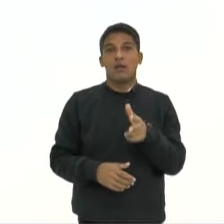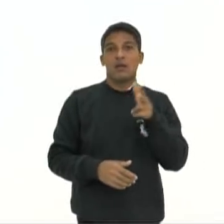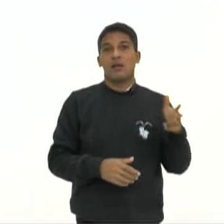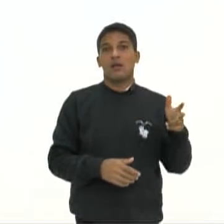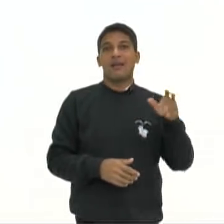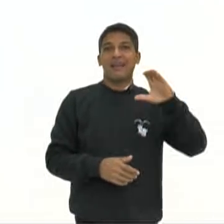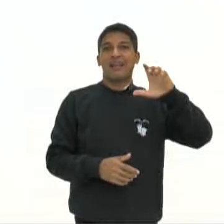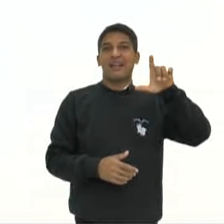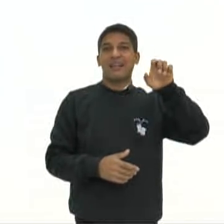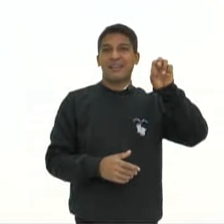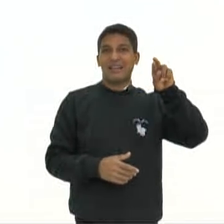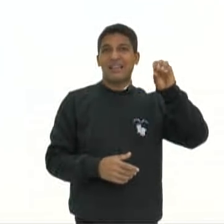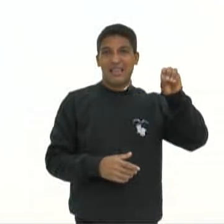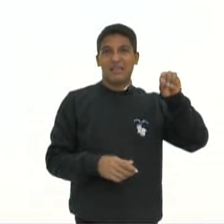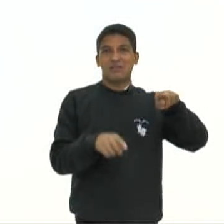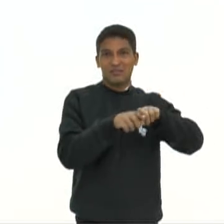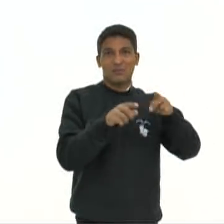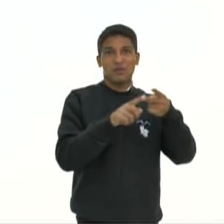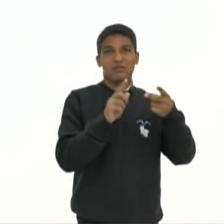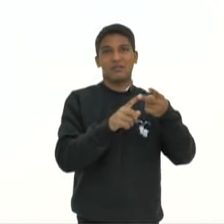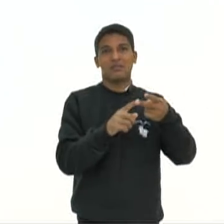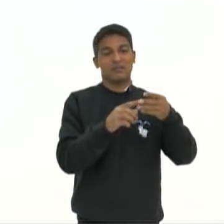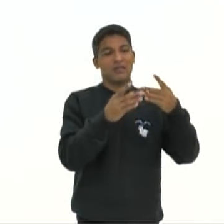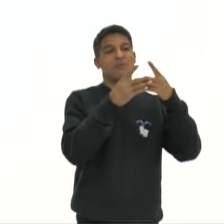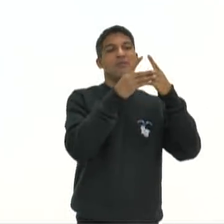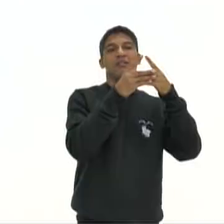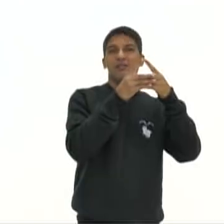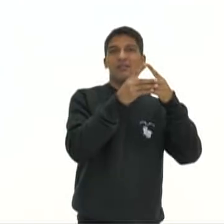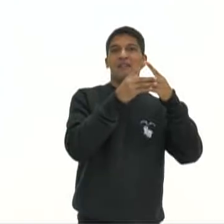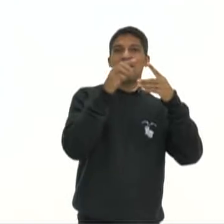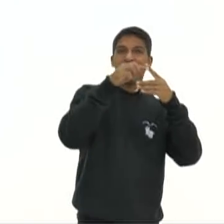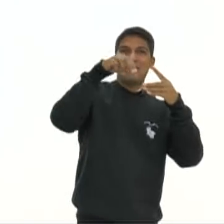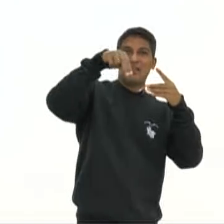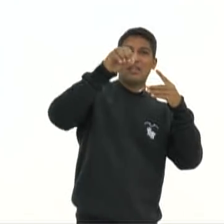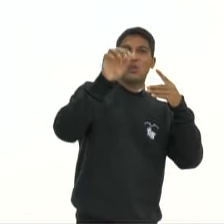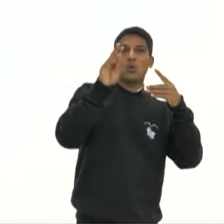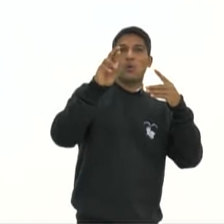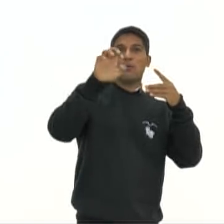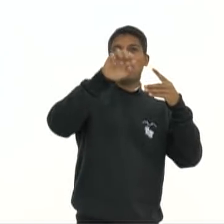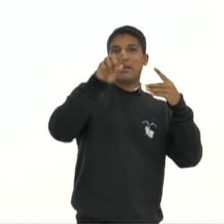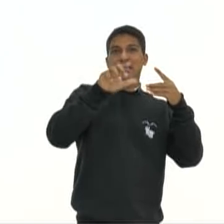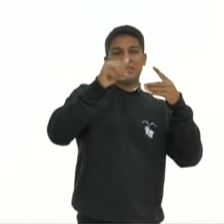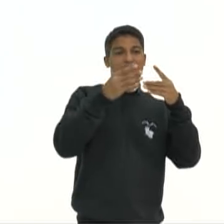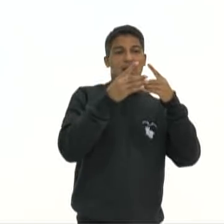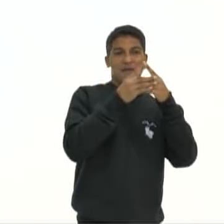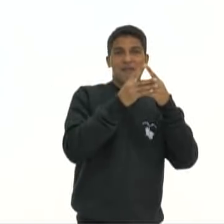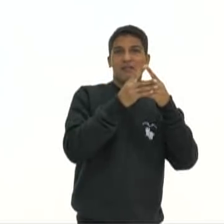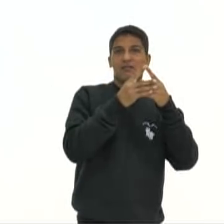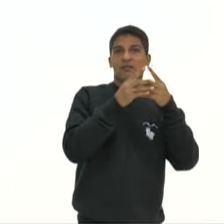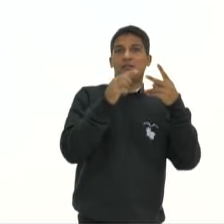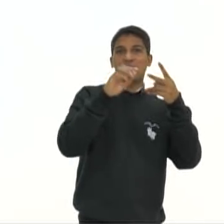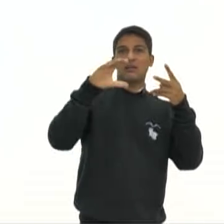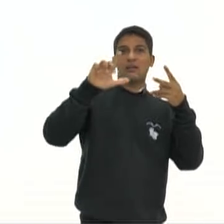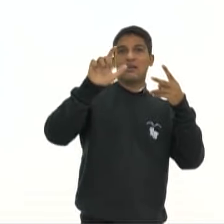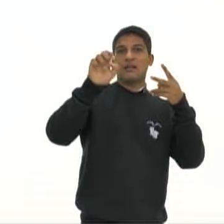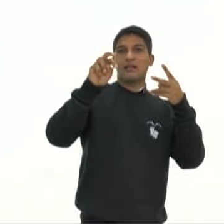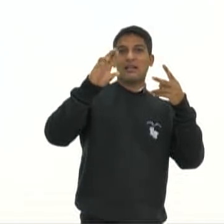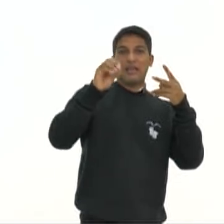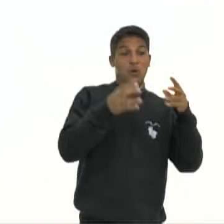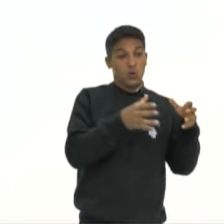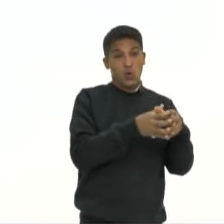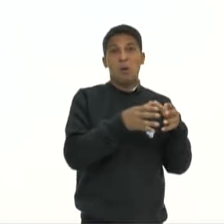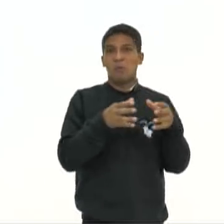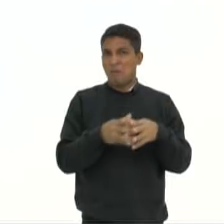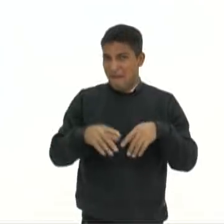nobreza, que saqueavam quase todo o excedente da produção. O povo vivia